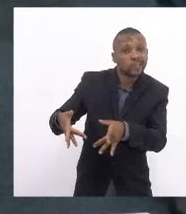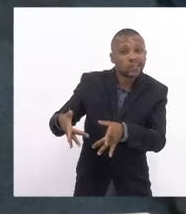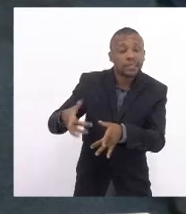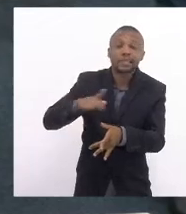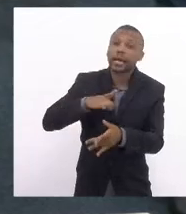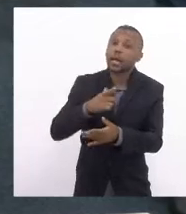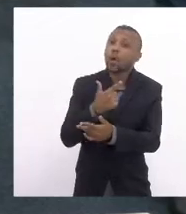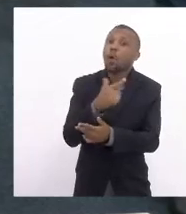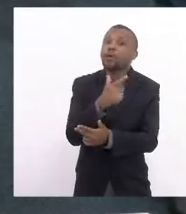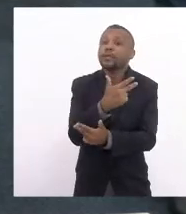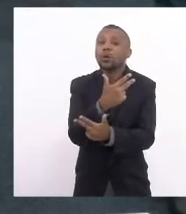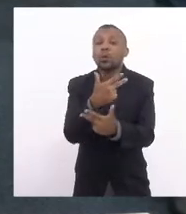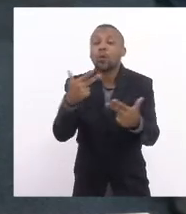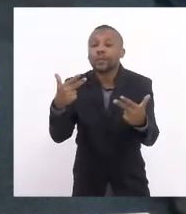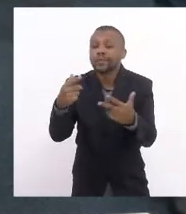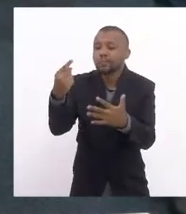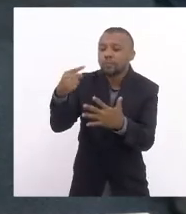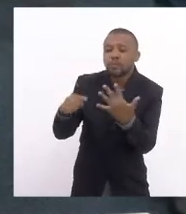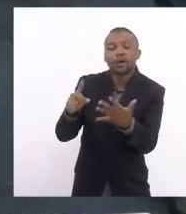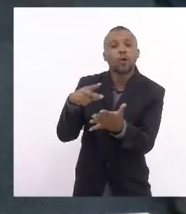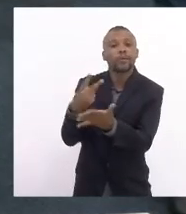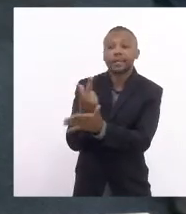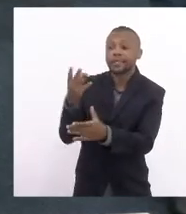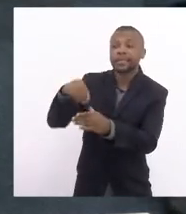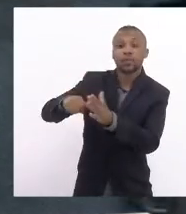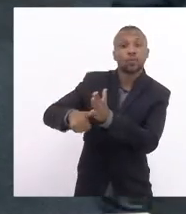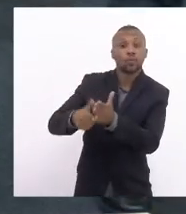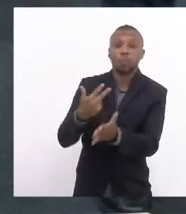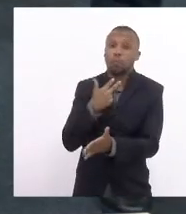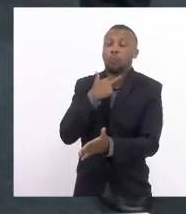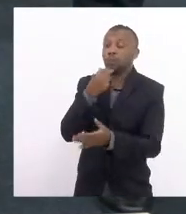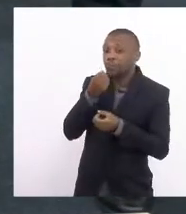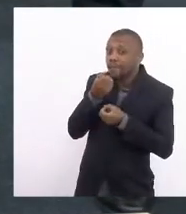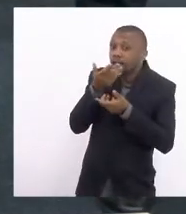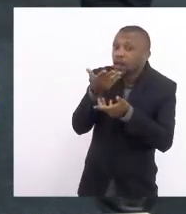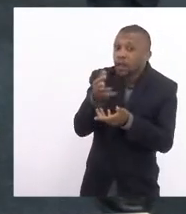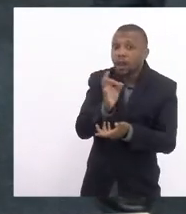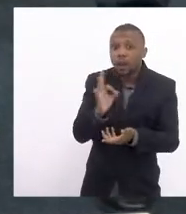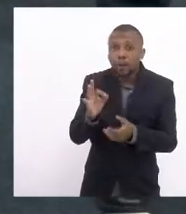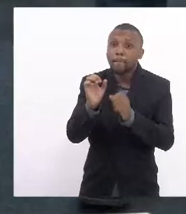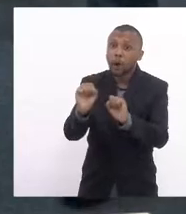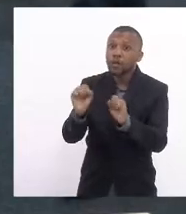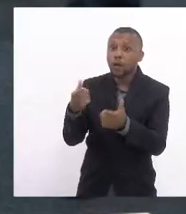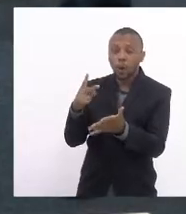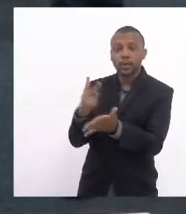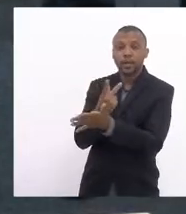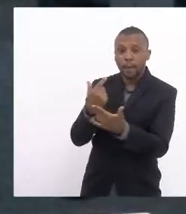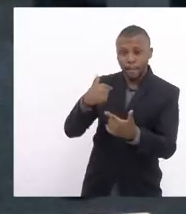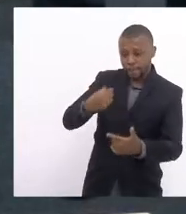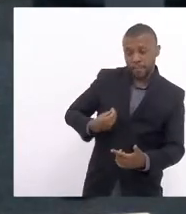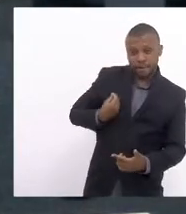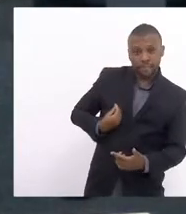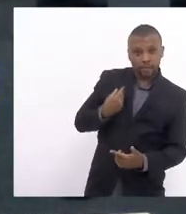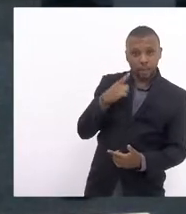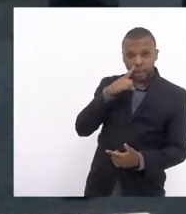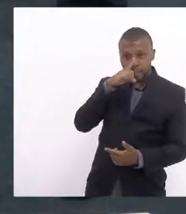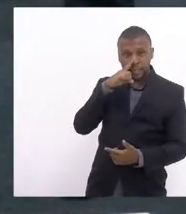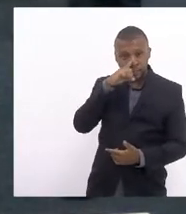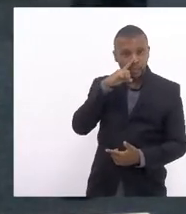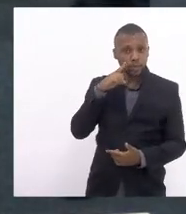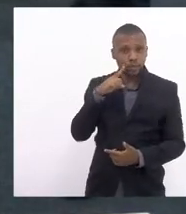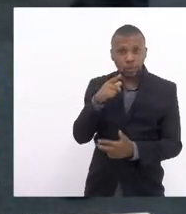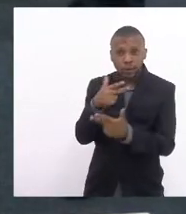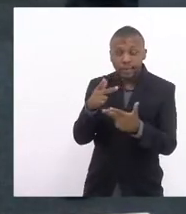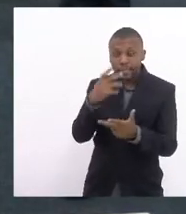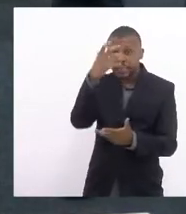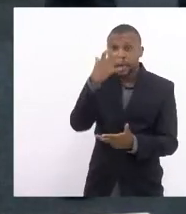daquele clube. Dentre outras questões que eu não posso falar aqui, que eu posso colocar minha vida em risco. Coisas sérias que